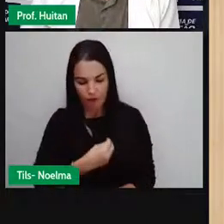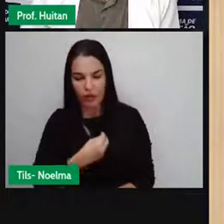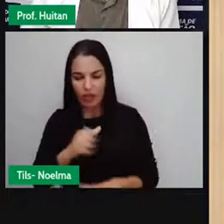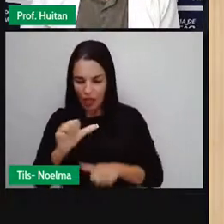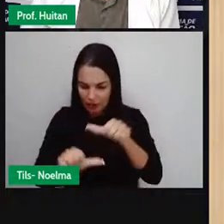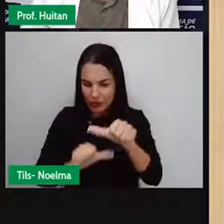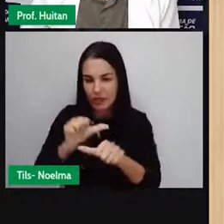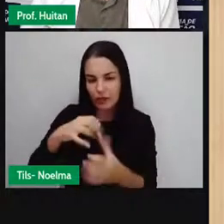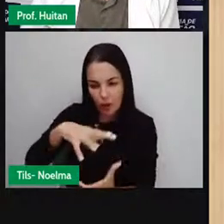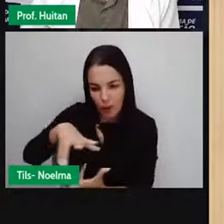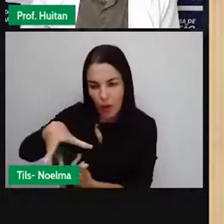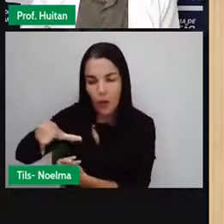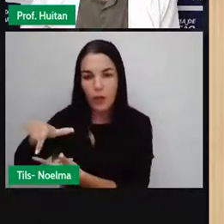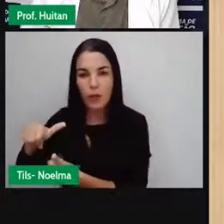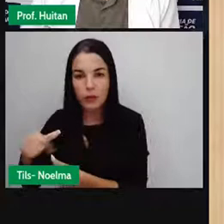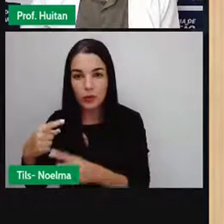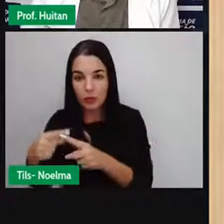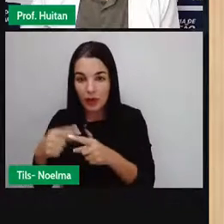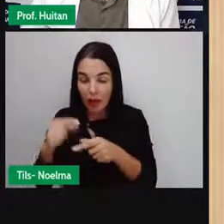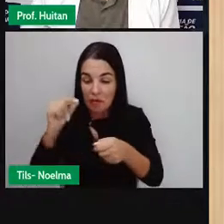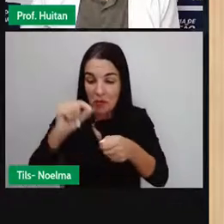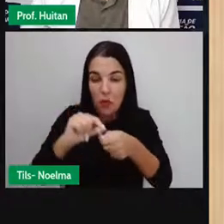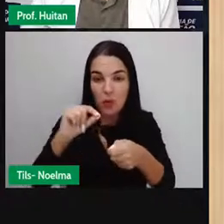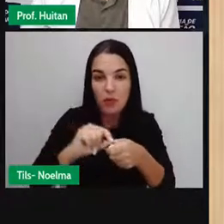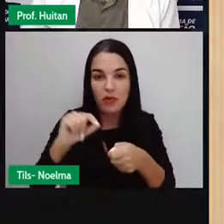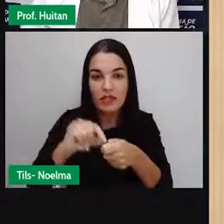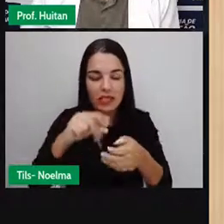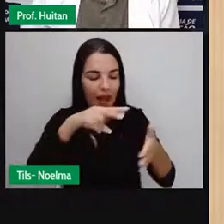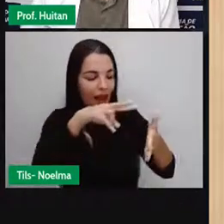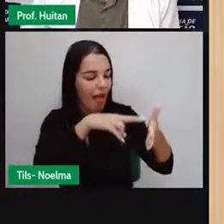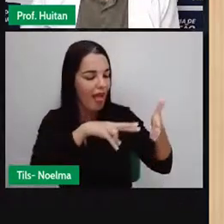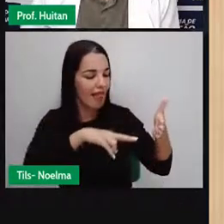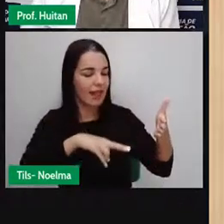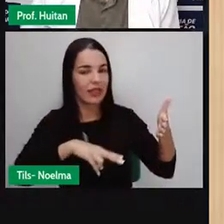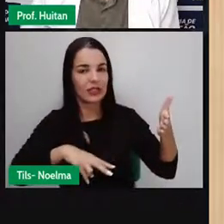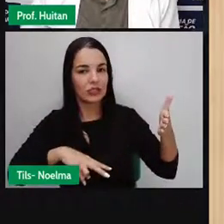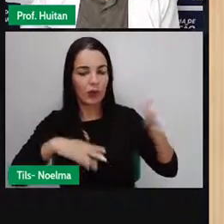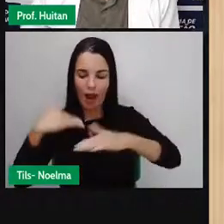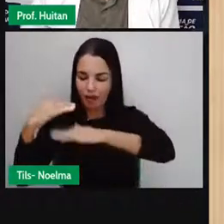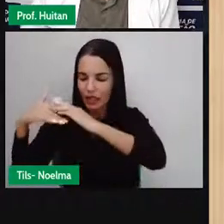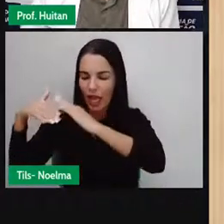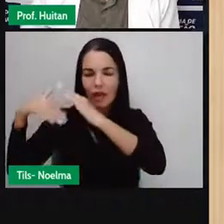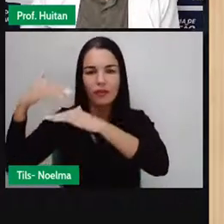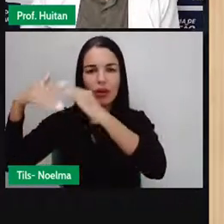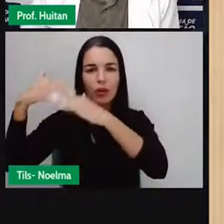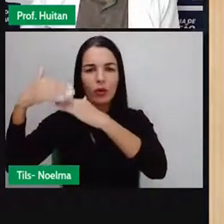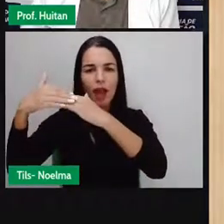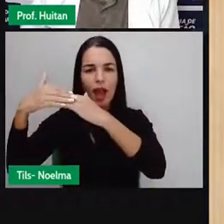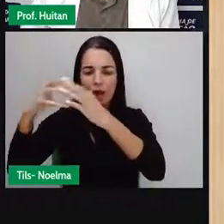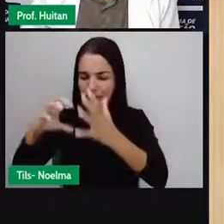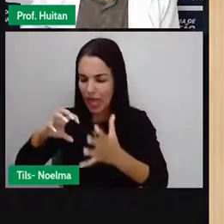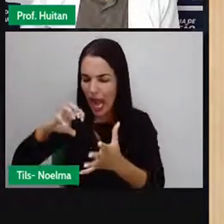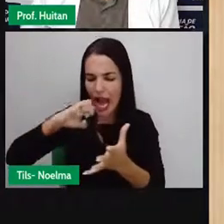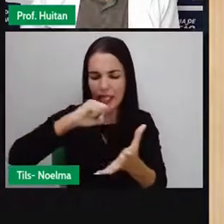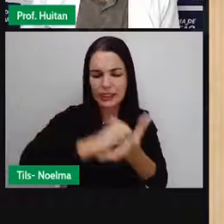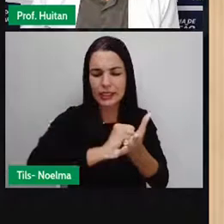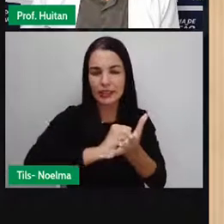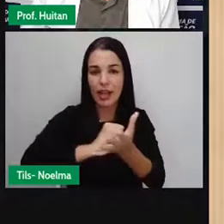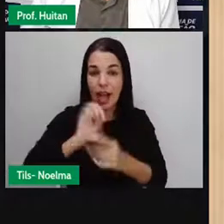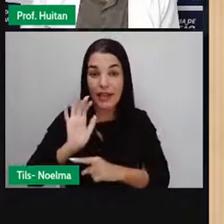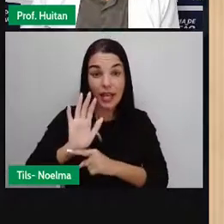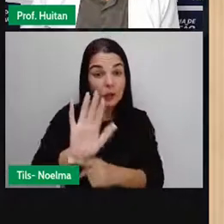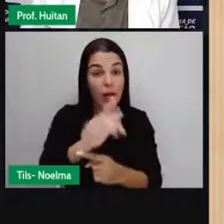através desse ato amoroso que é ler. Ler, evoluir, se emancipar e ajudar com que